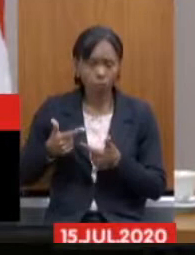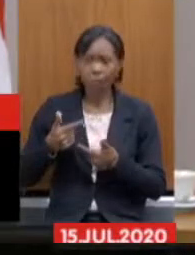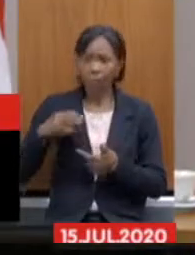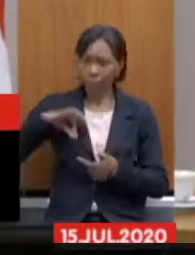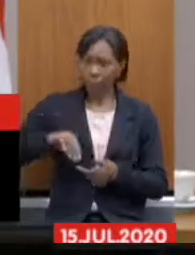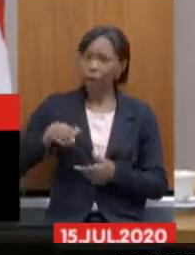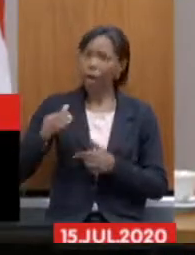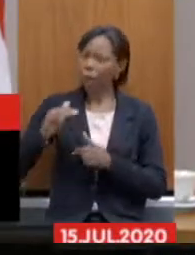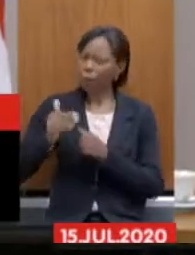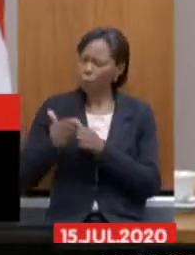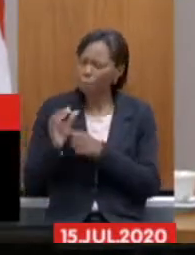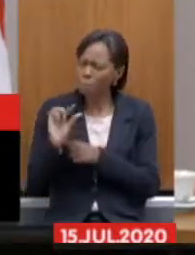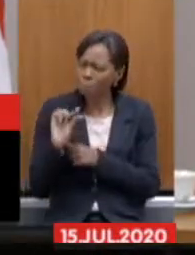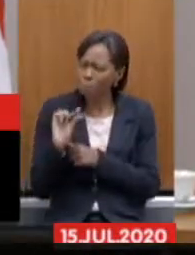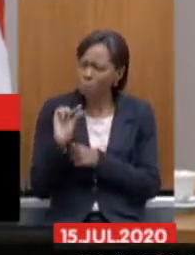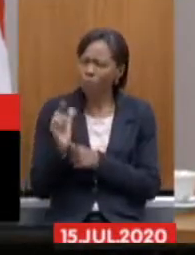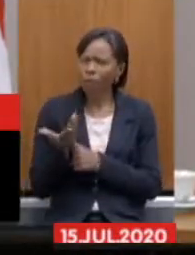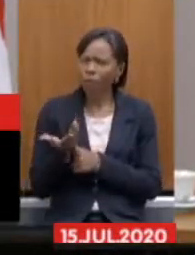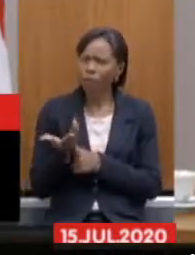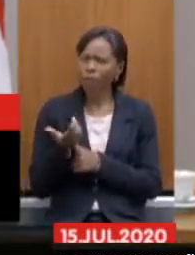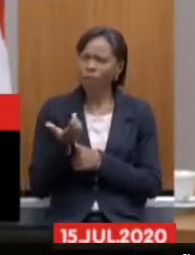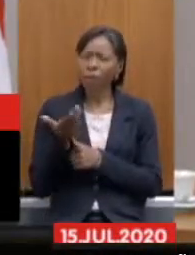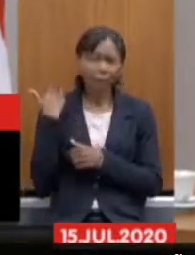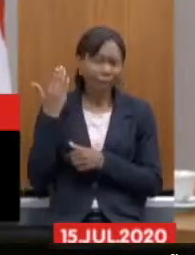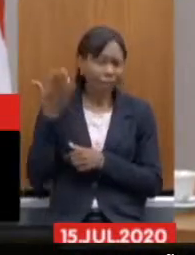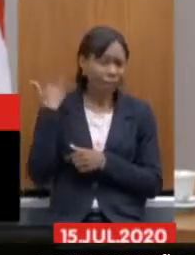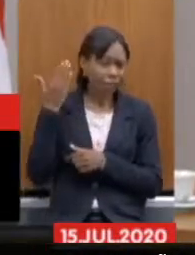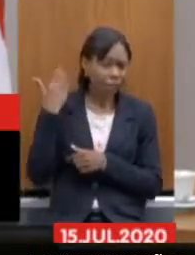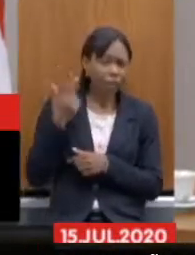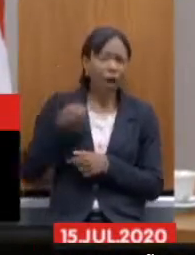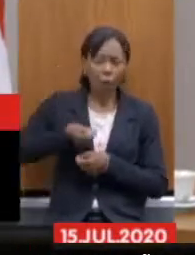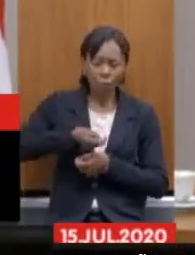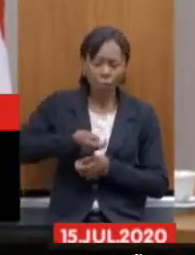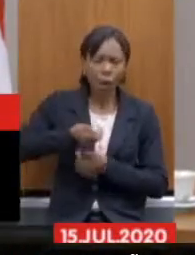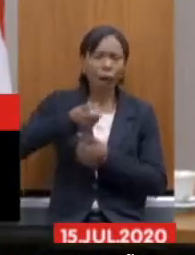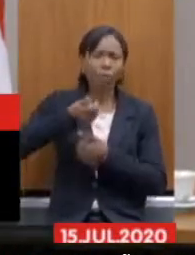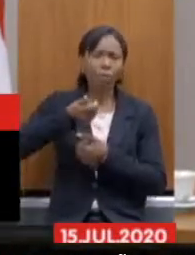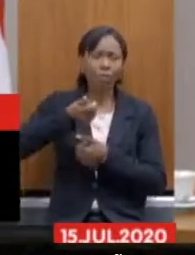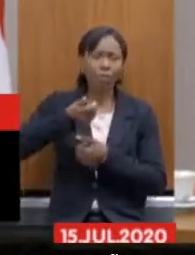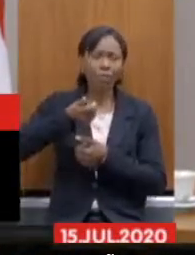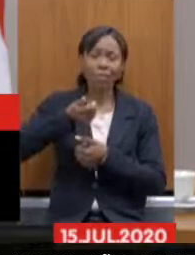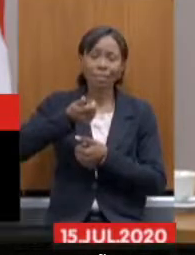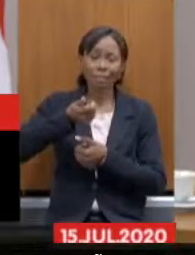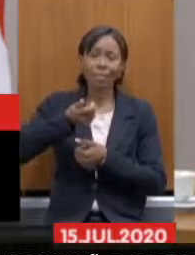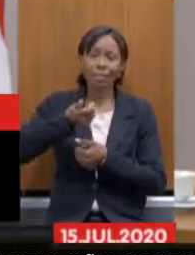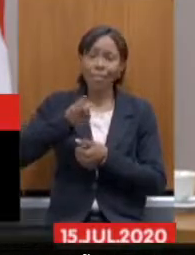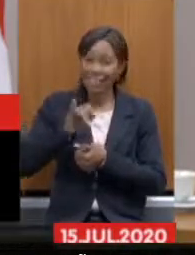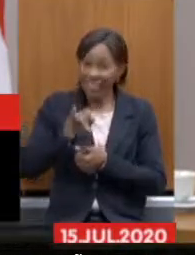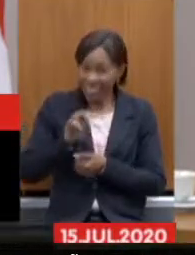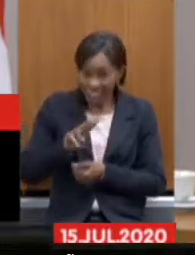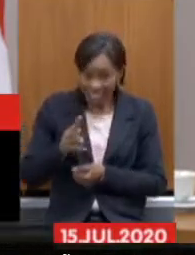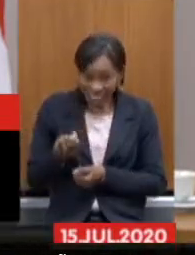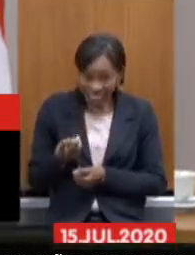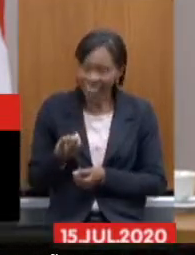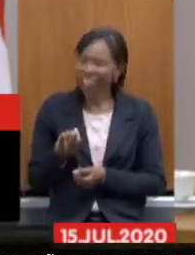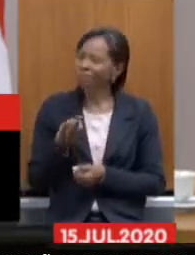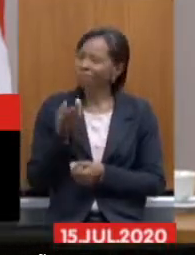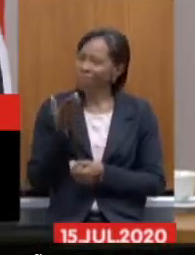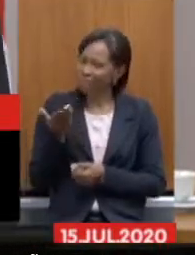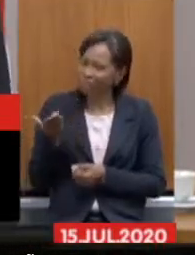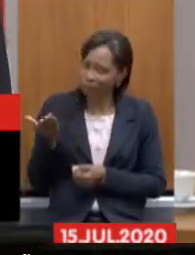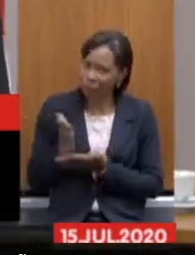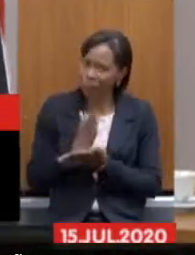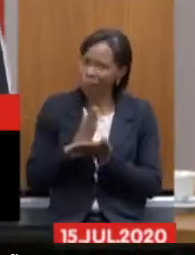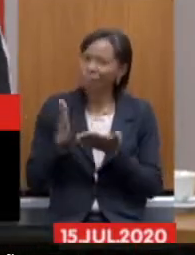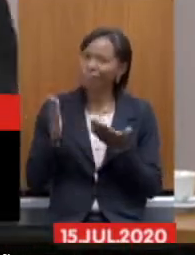custo conseguida na gestão passada vários estaremos passando necessidades básicas lembro também que existem